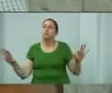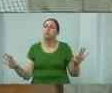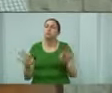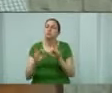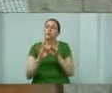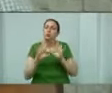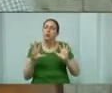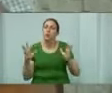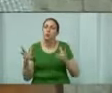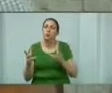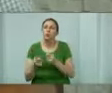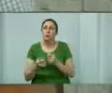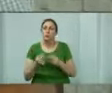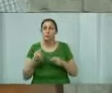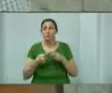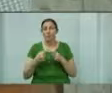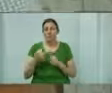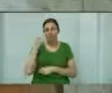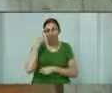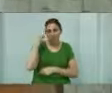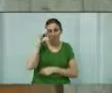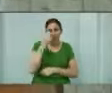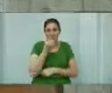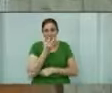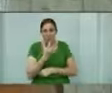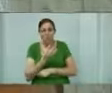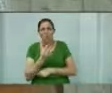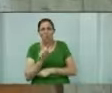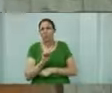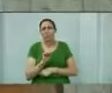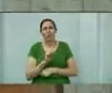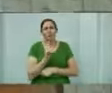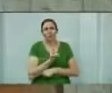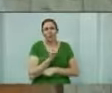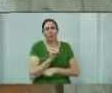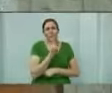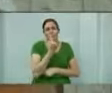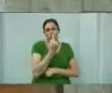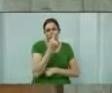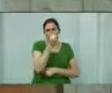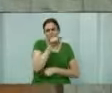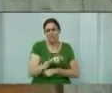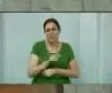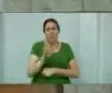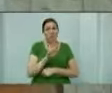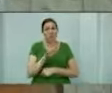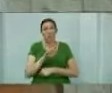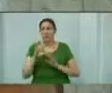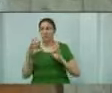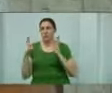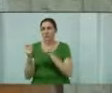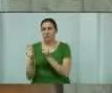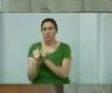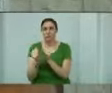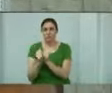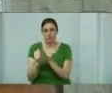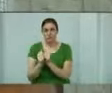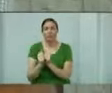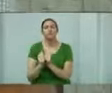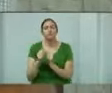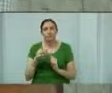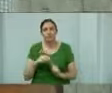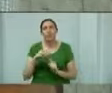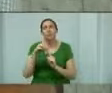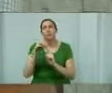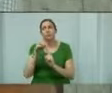Porque as ideias boas e a execução não parte de uma ou outra pessoa, parte de todos nós. E eu acho que esse é o principal